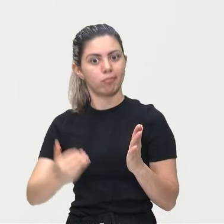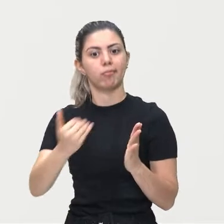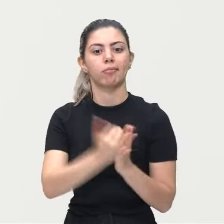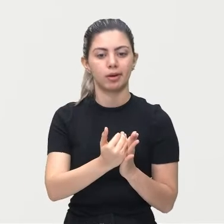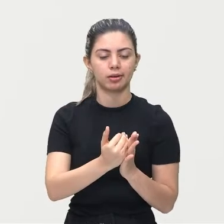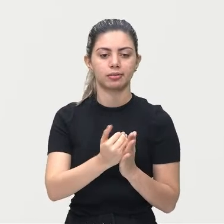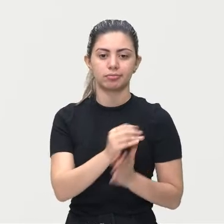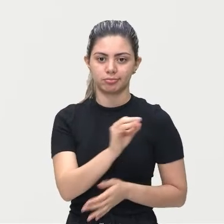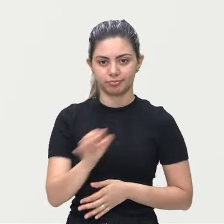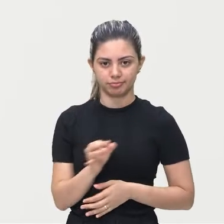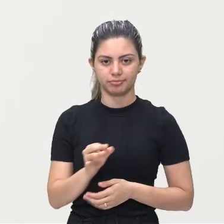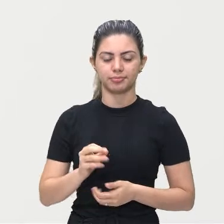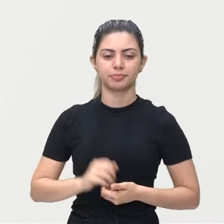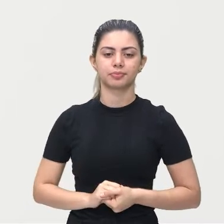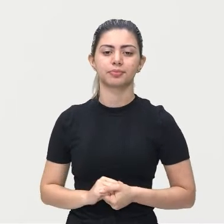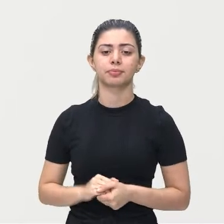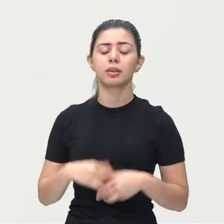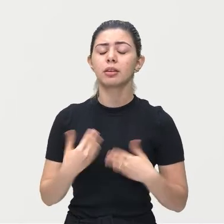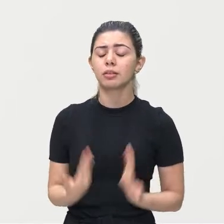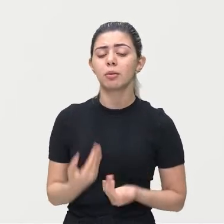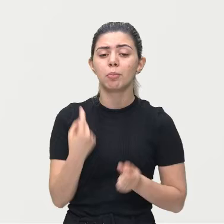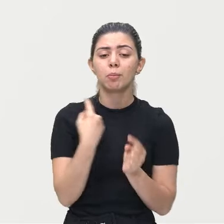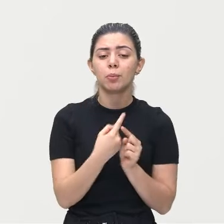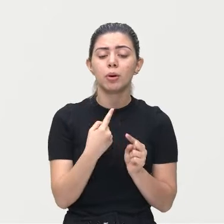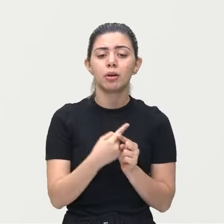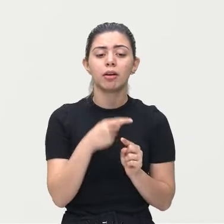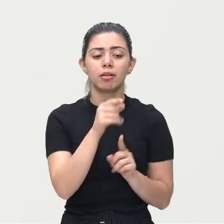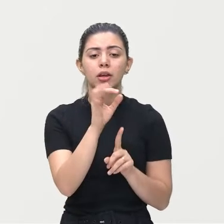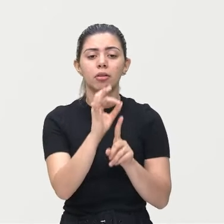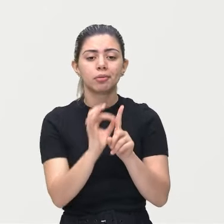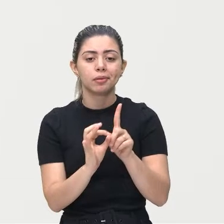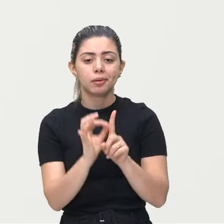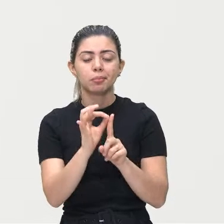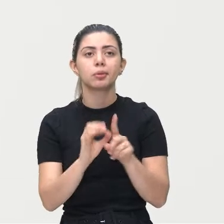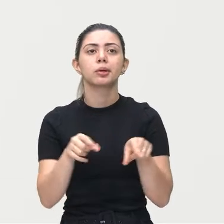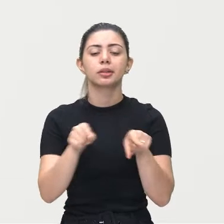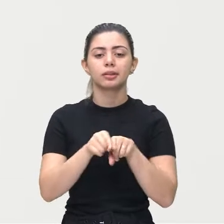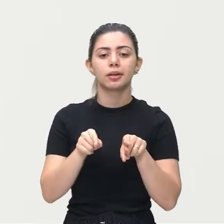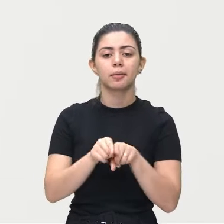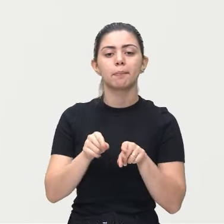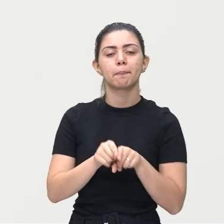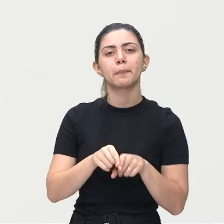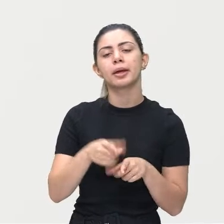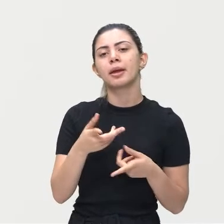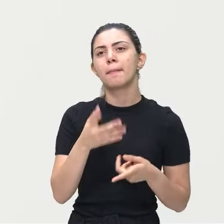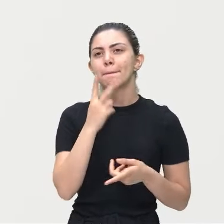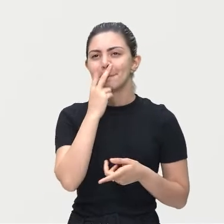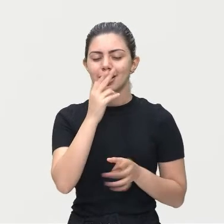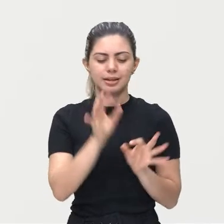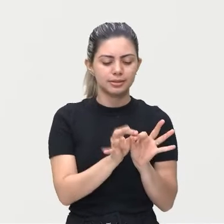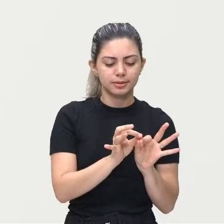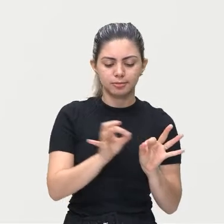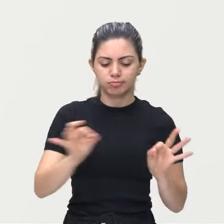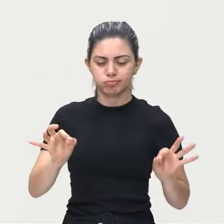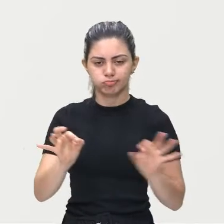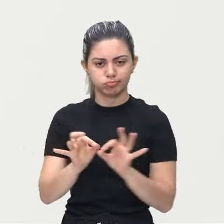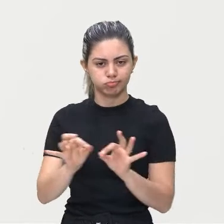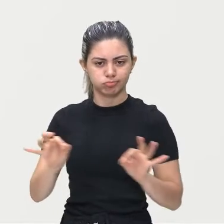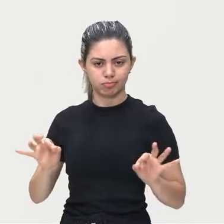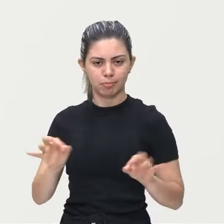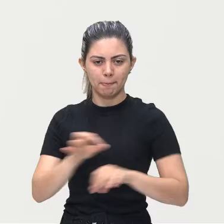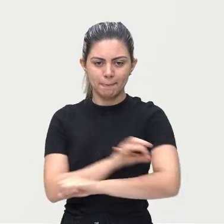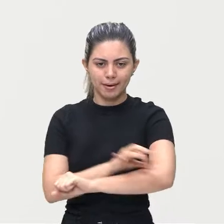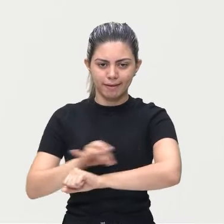certo? Por quê? Porque o termômetro também ele serve, pessoal, de uma régua. Ó, O termômetro